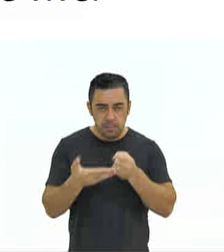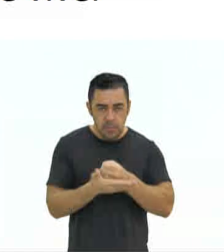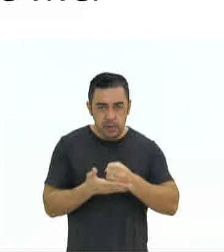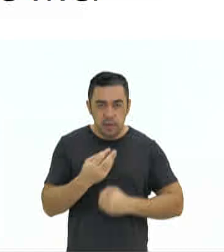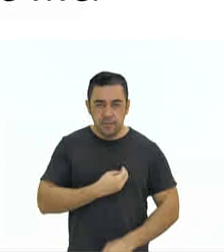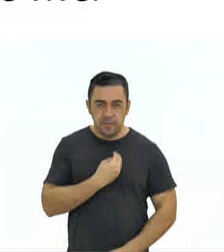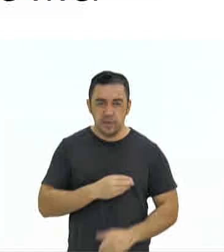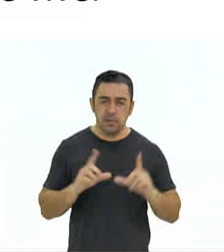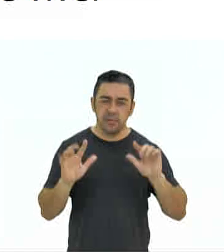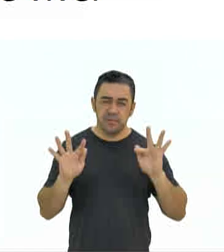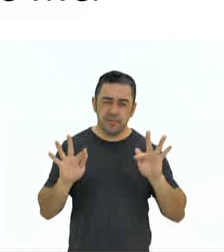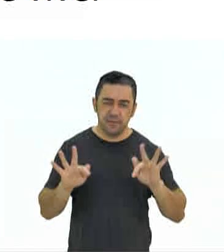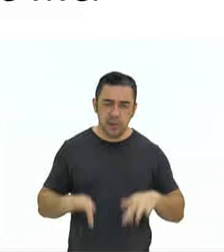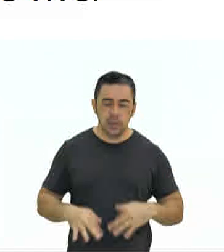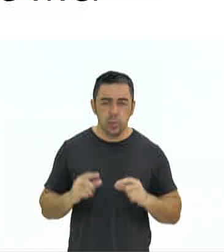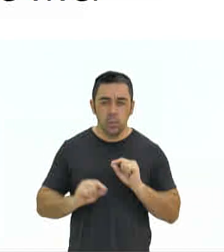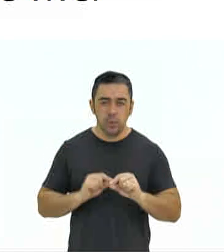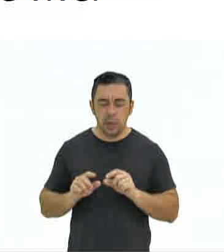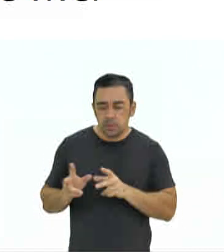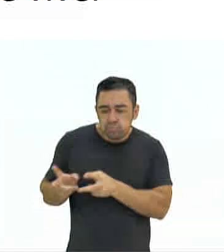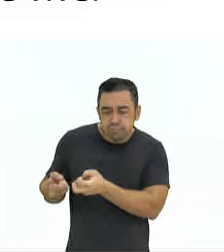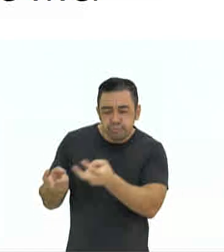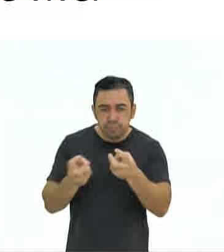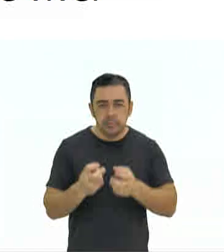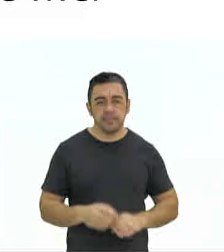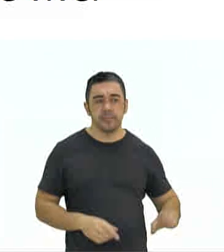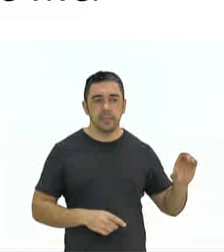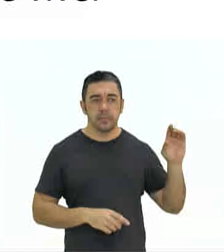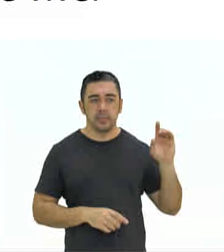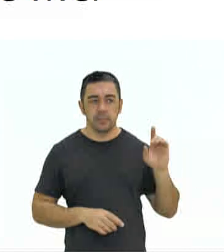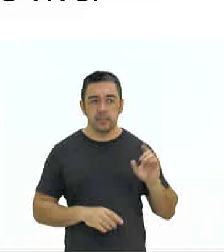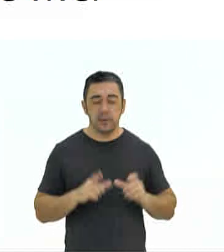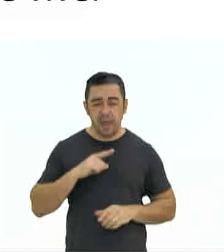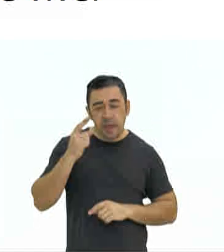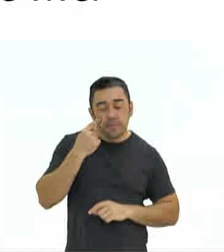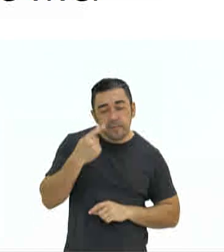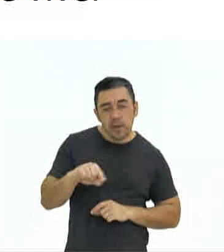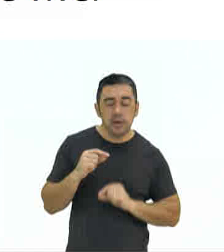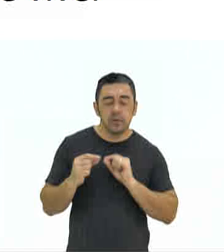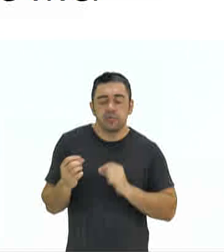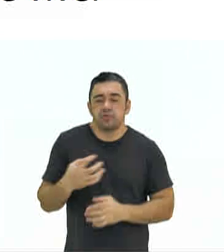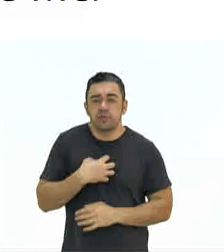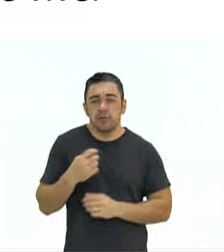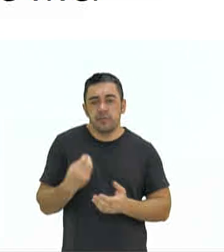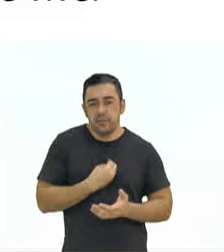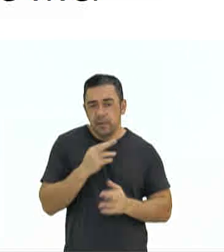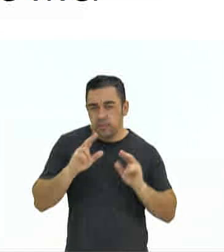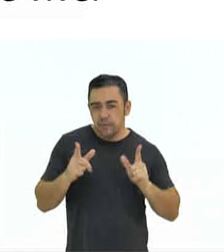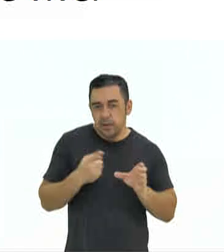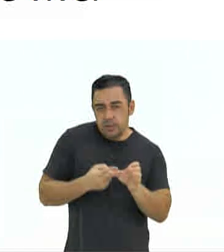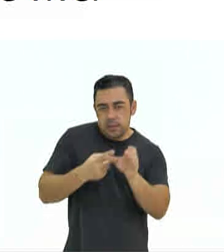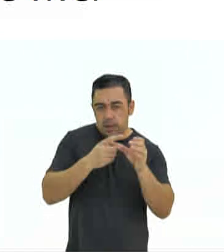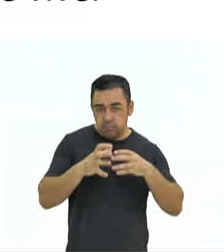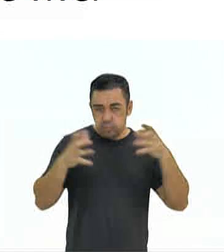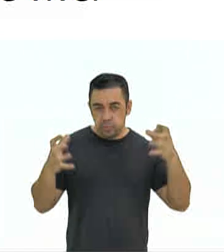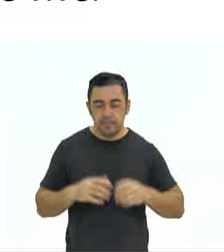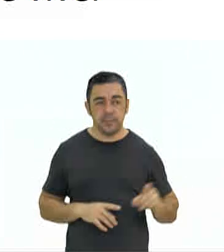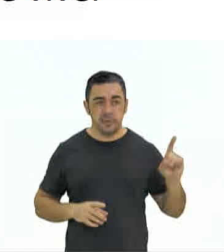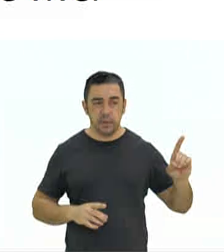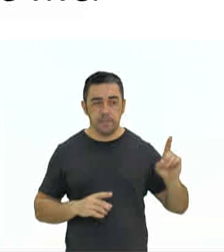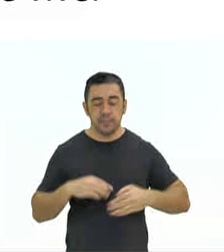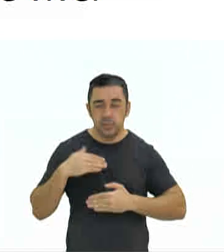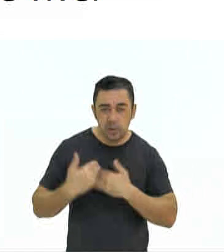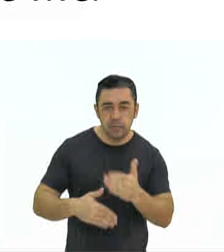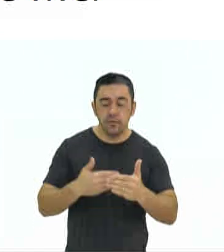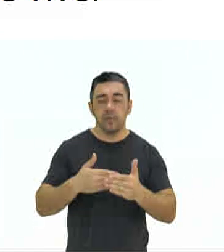tem esgotado os recursos naturais e a alternativa seria rever o modo de viver das grandes cidades. E letra D, o